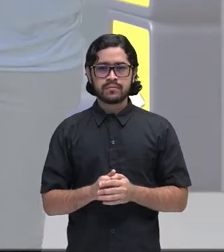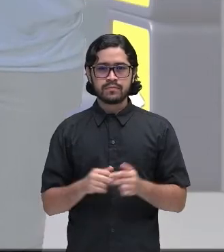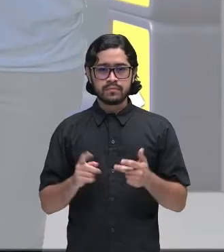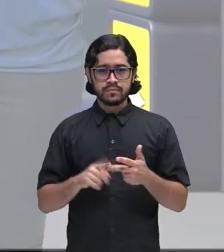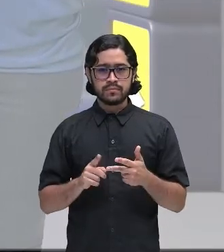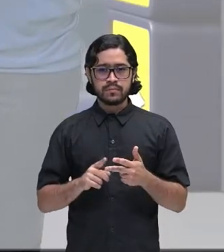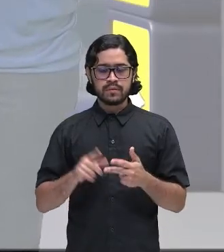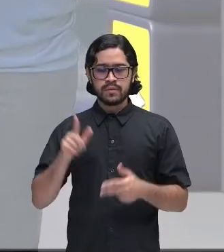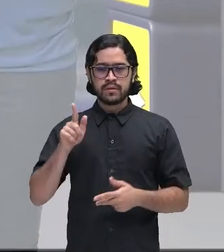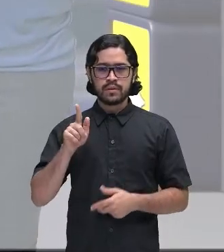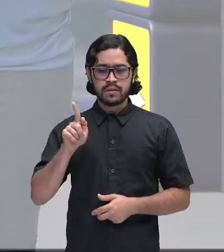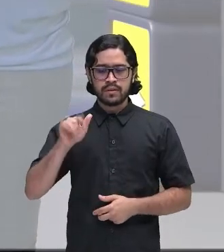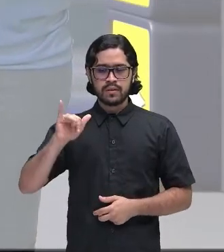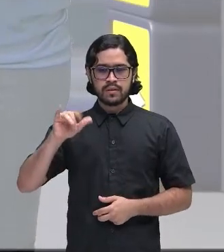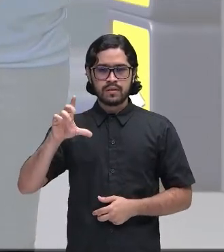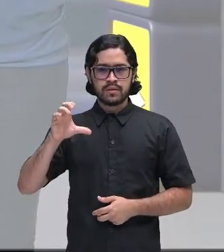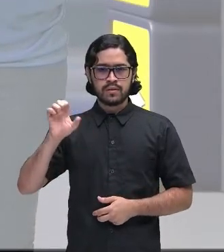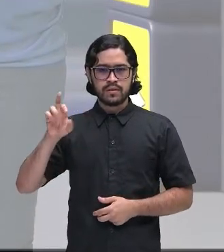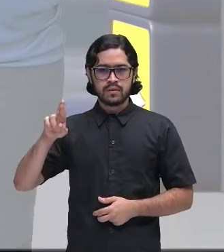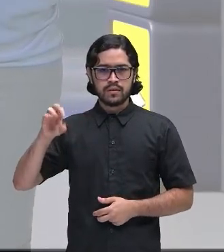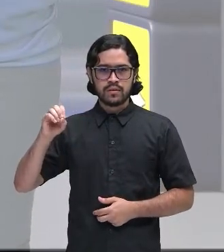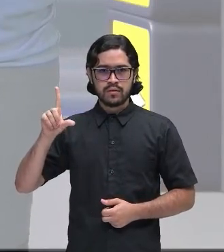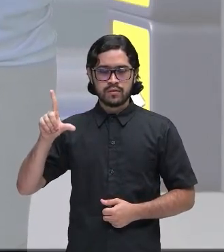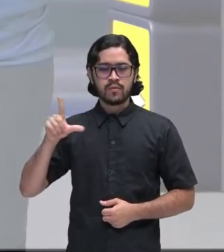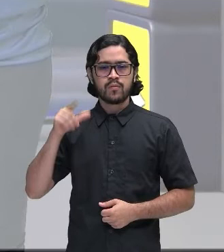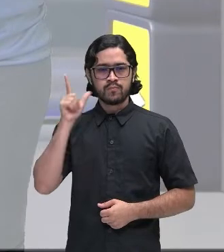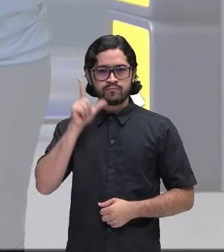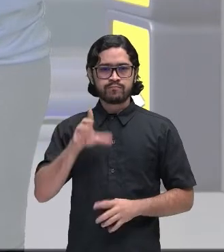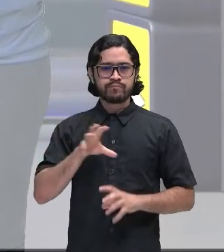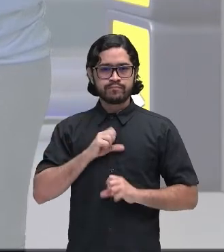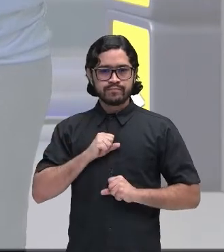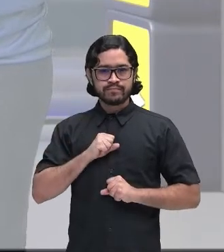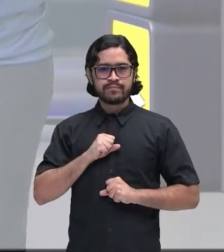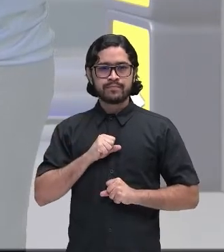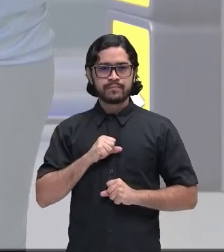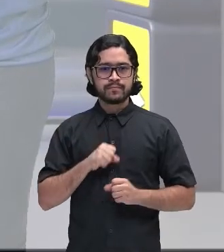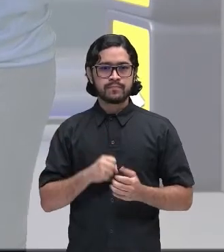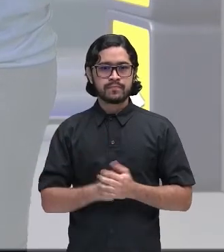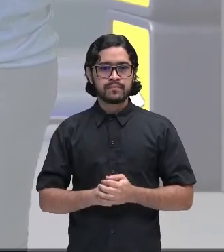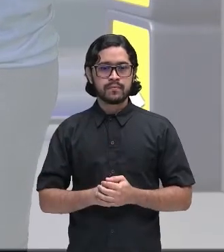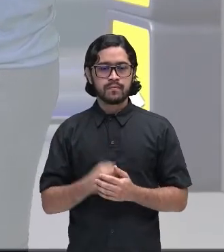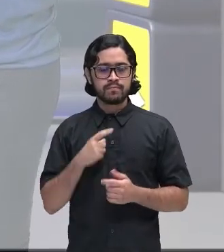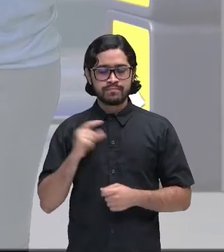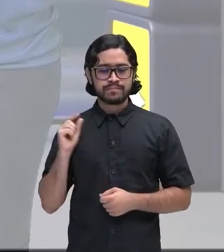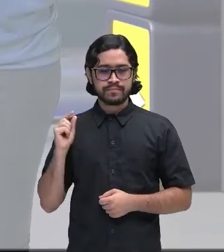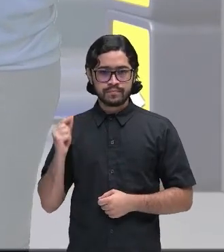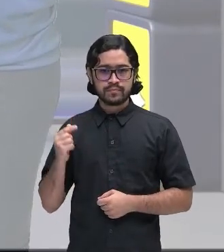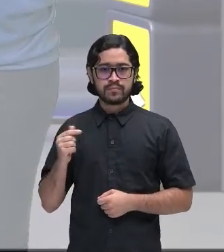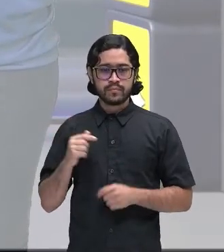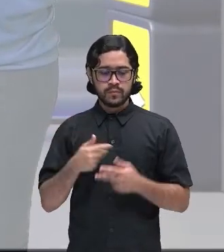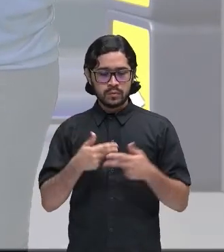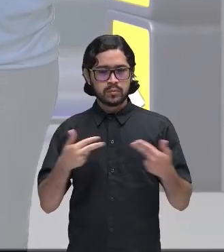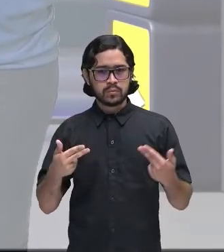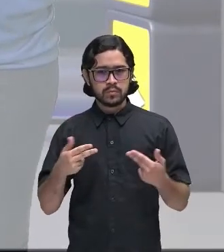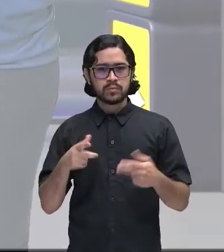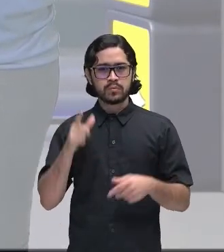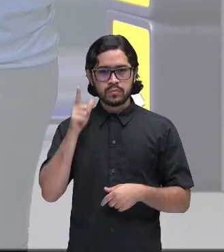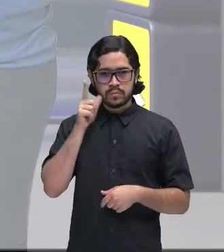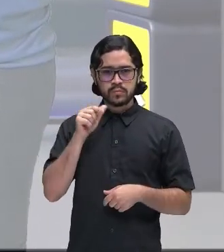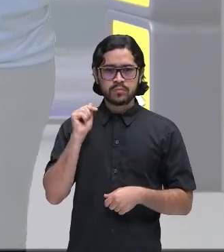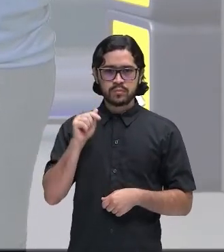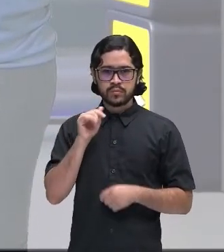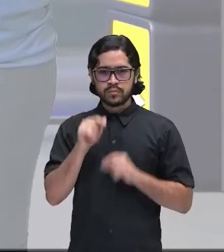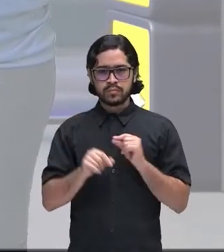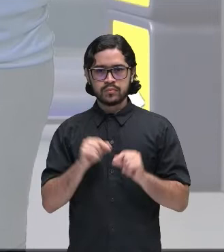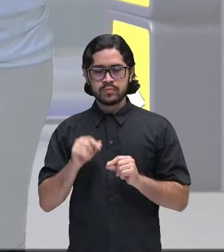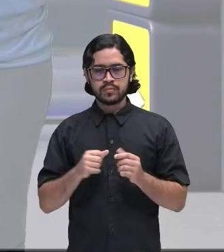glicerol, que podem ser absorvidos. Então, juntamente com essas substâncias que não sofreram, na